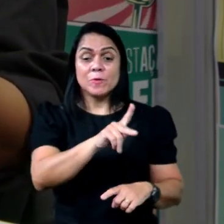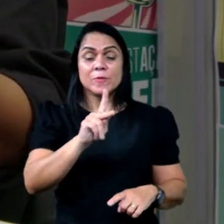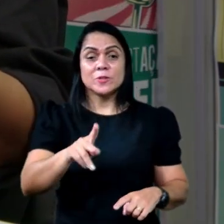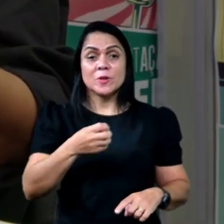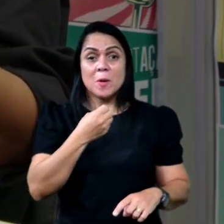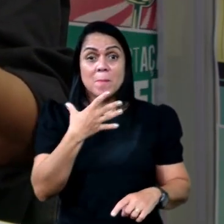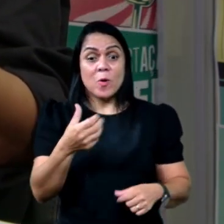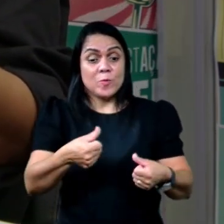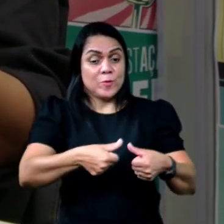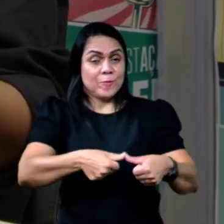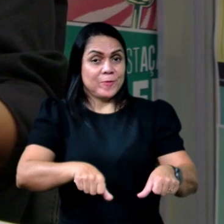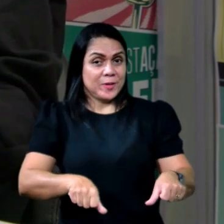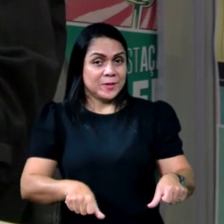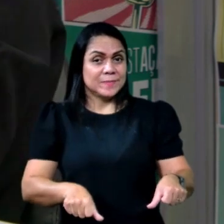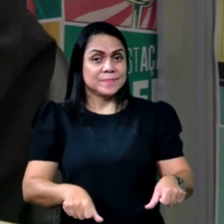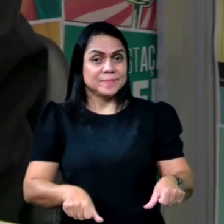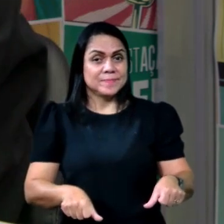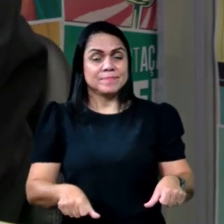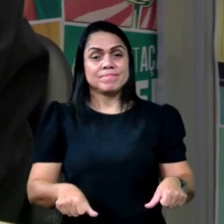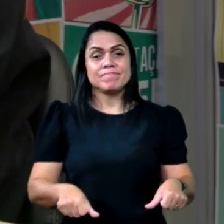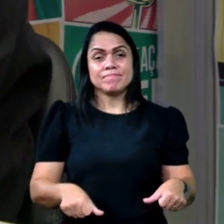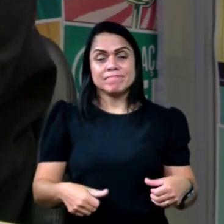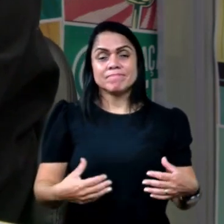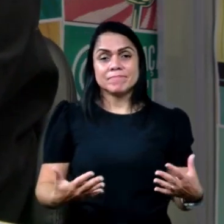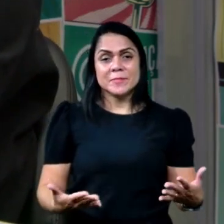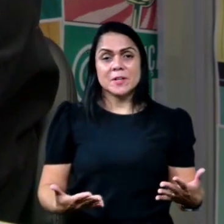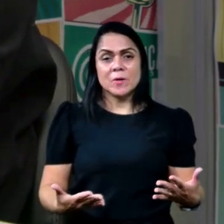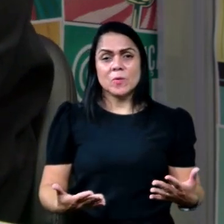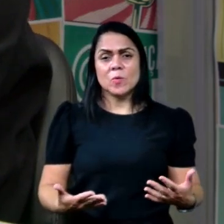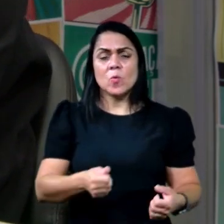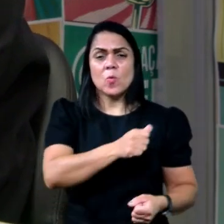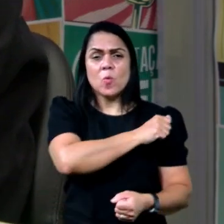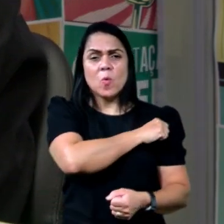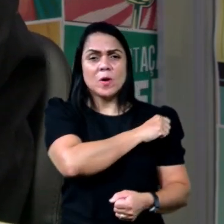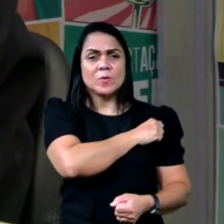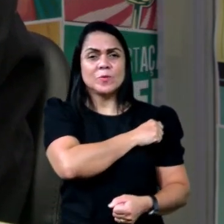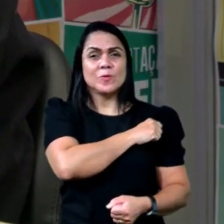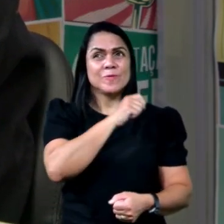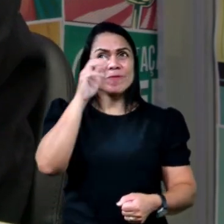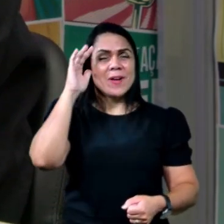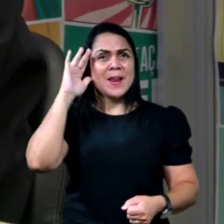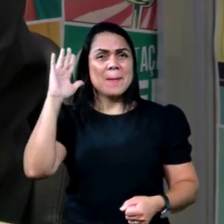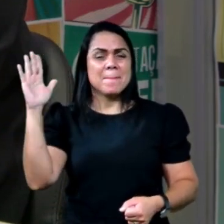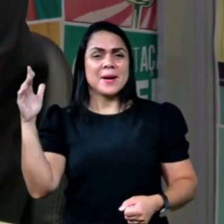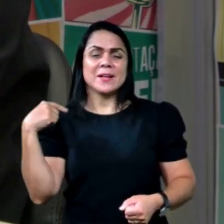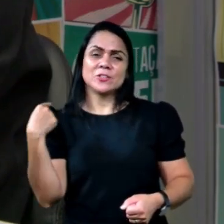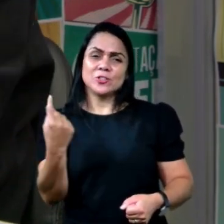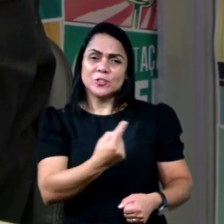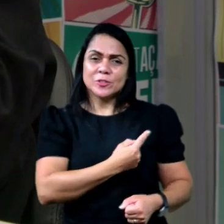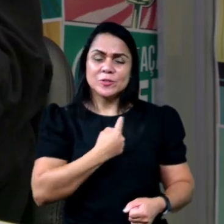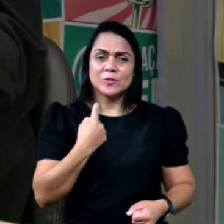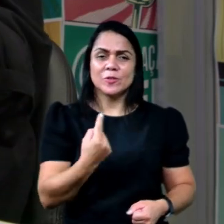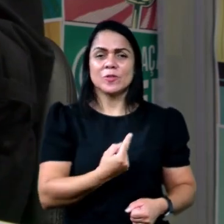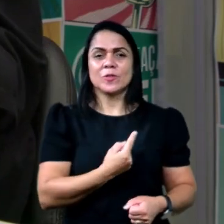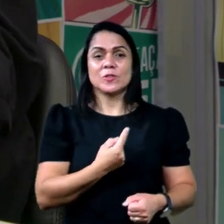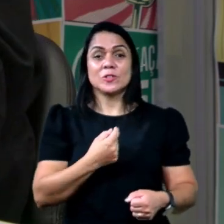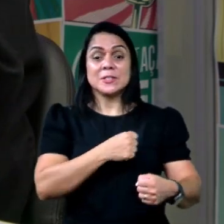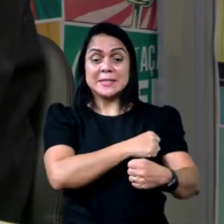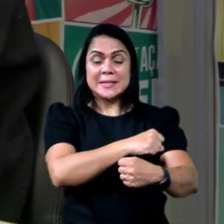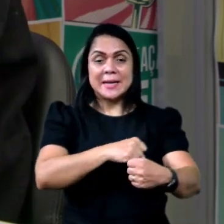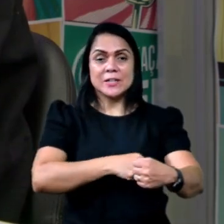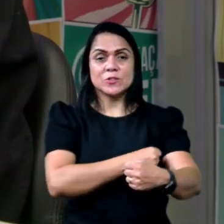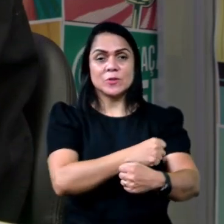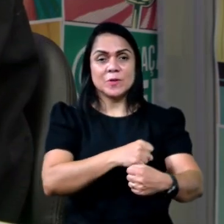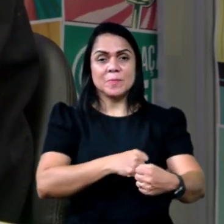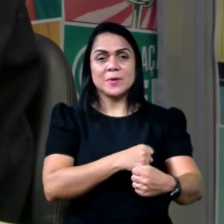Isso é honroso. Eles vão lembrar da gente, da gastronomia em algum momento. A gente tem hoje, todo mundo vai ter vários alunos, né?